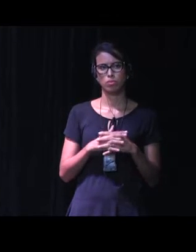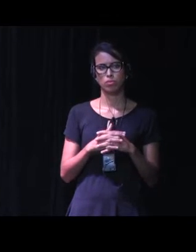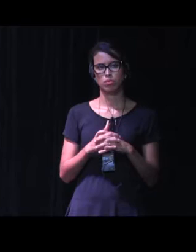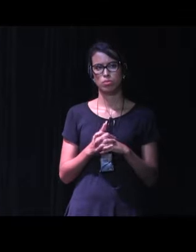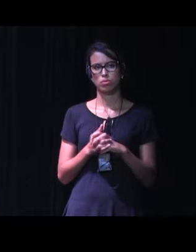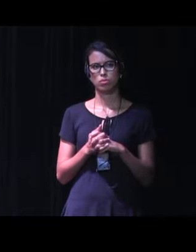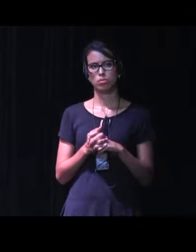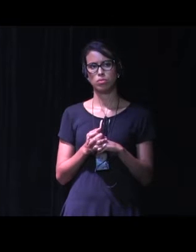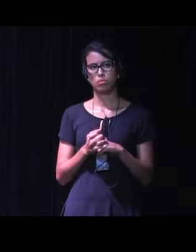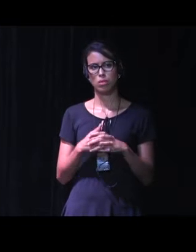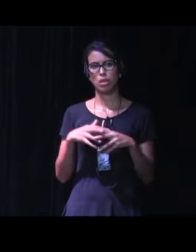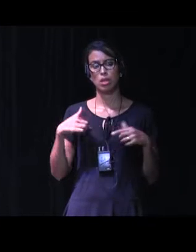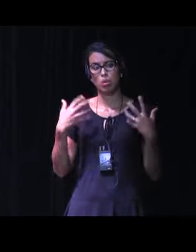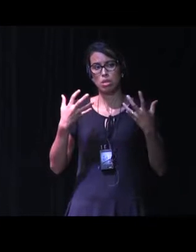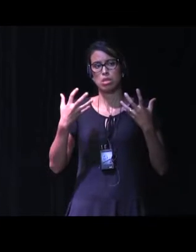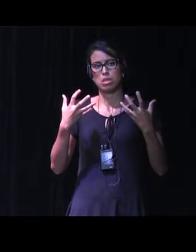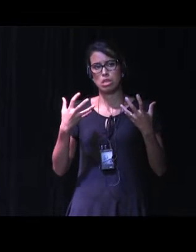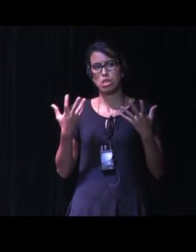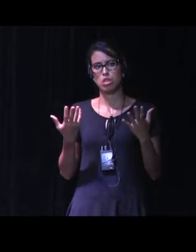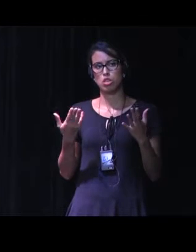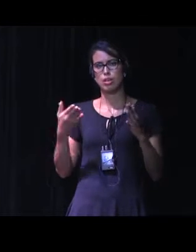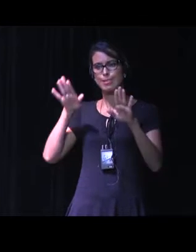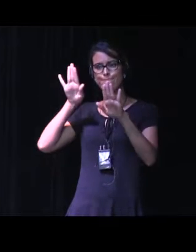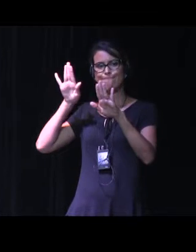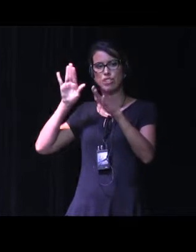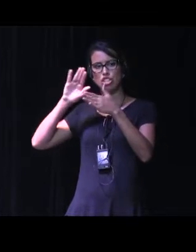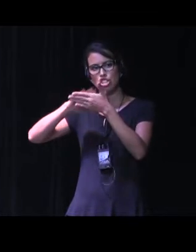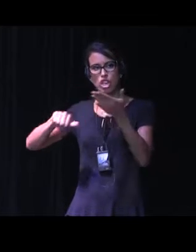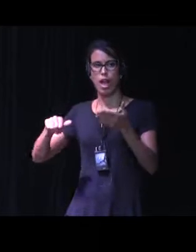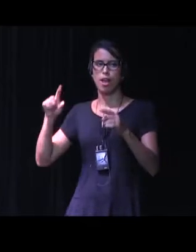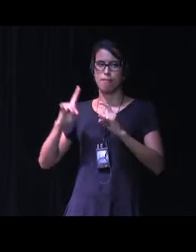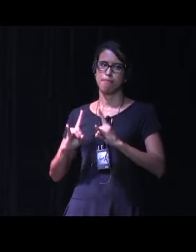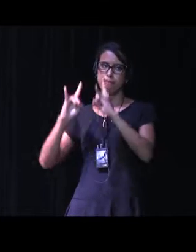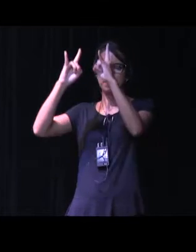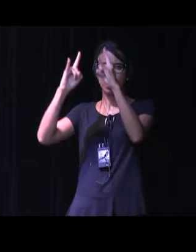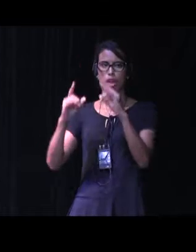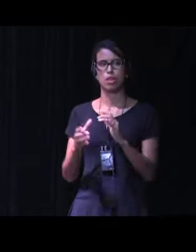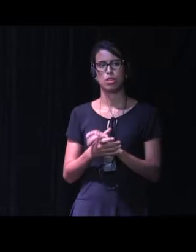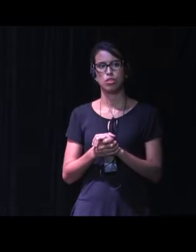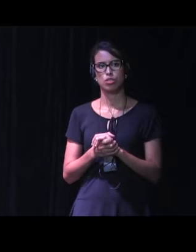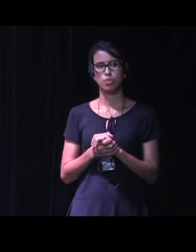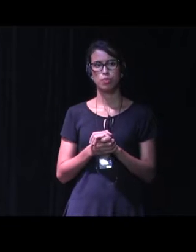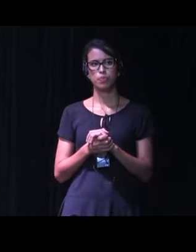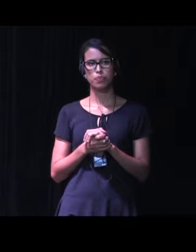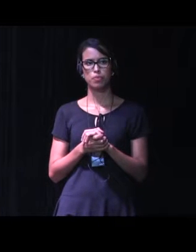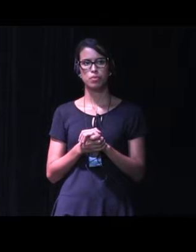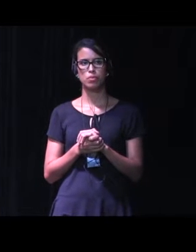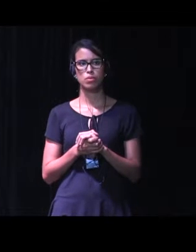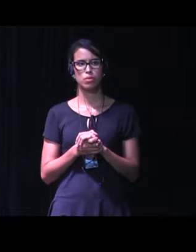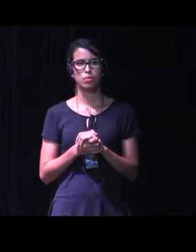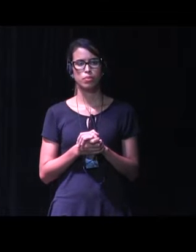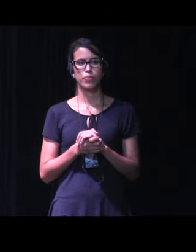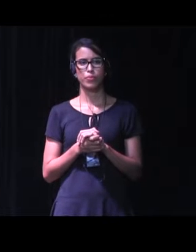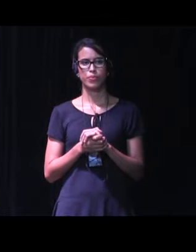havendo discussões com decanos, etc., se levou o teto para 2,40 e o público acho que deveria ser